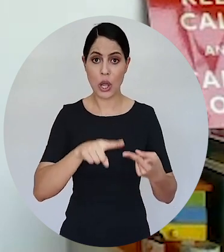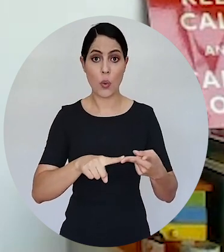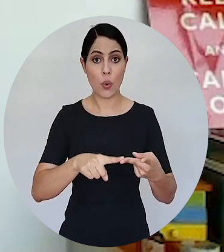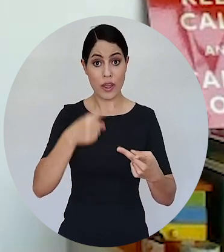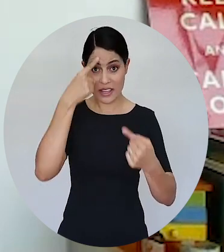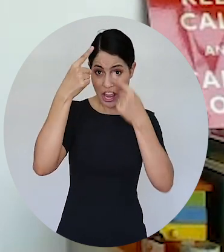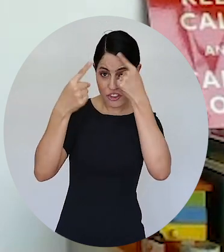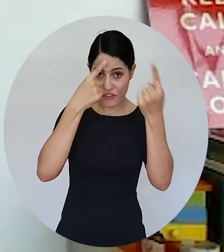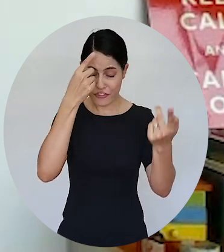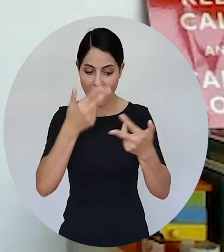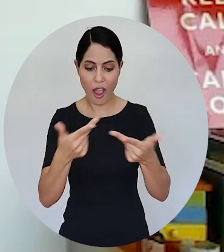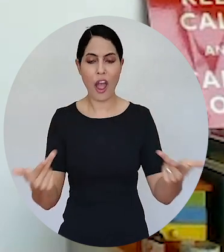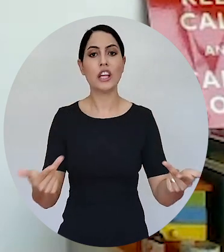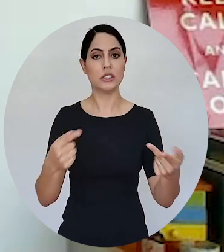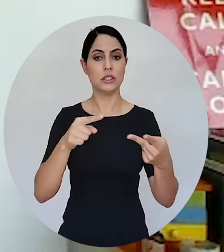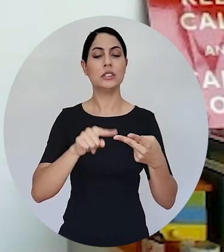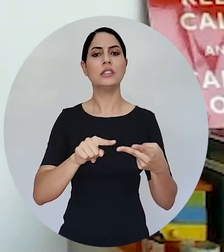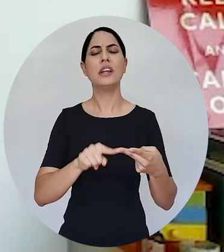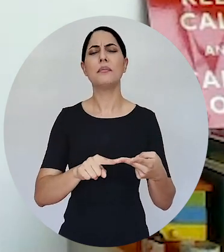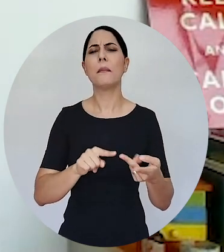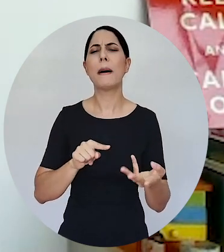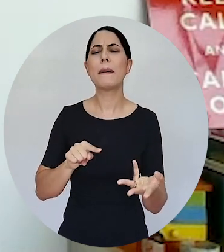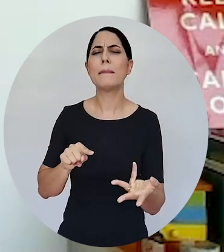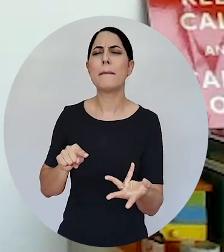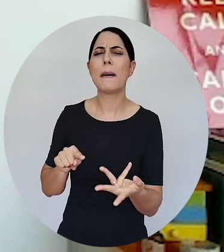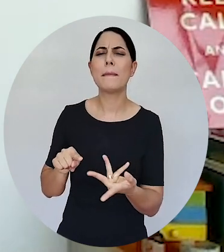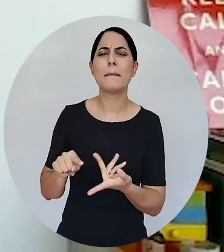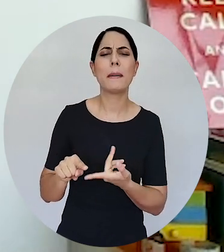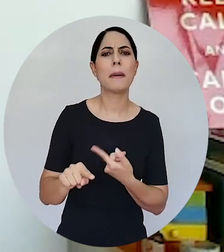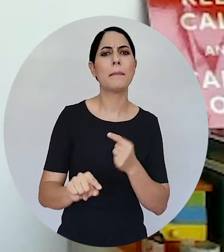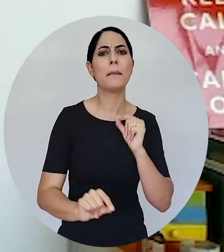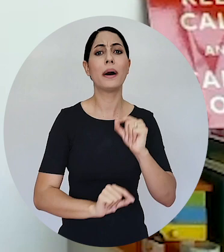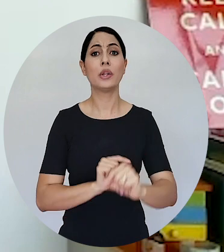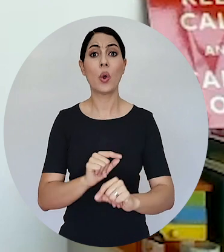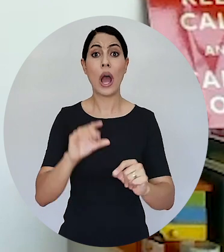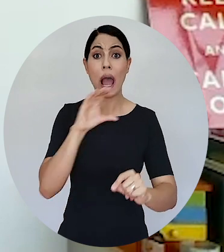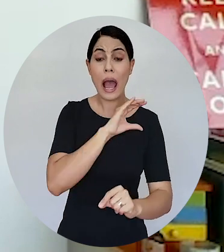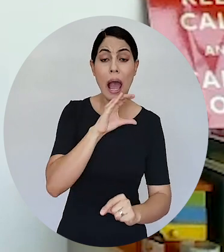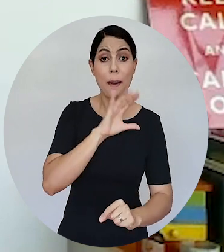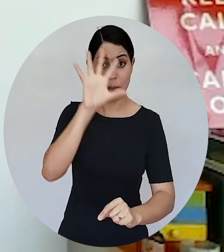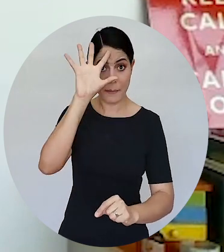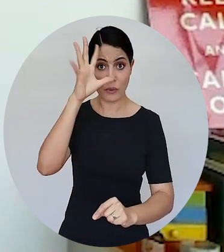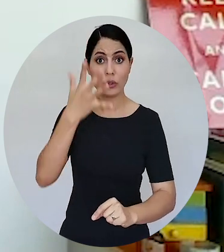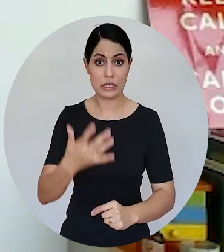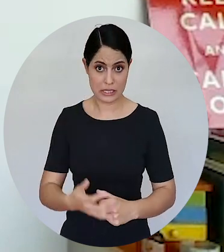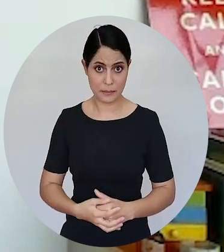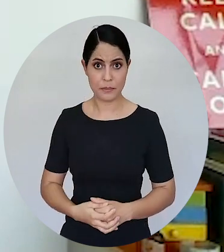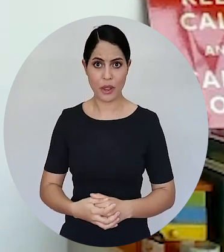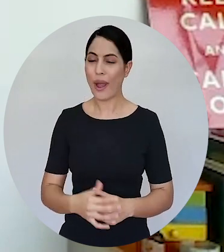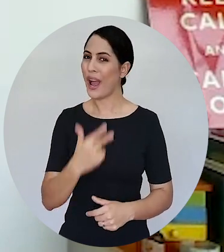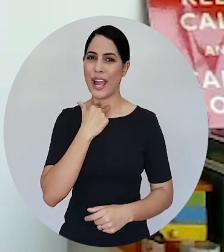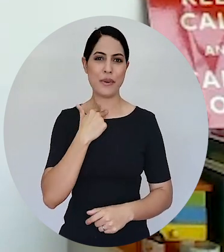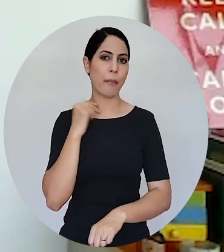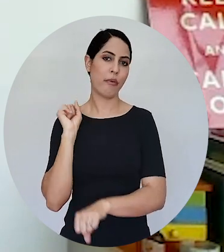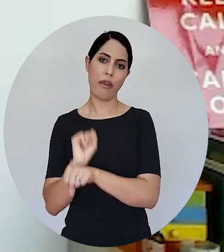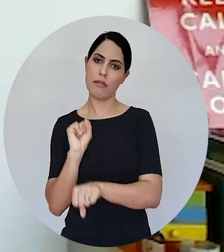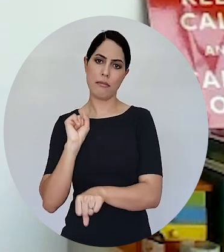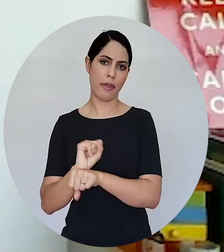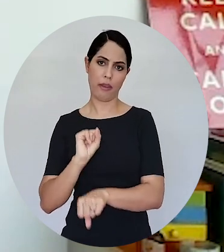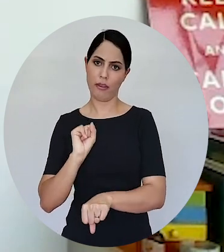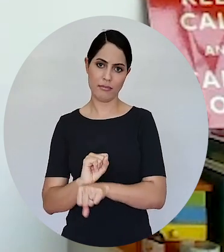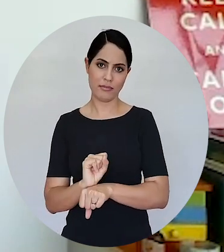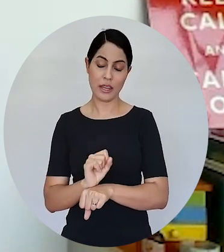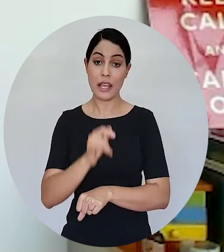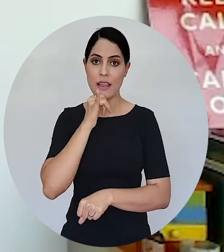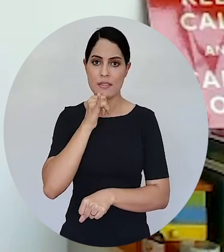envolver criatividade, vai envolver tudo aquilo que precisa de agilidade para acontecer, né? E não pode esperar